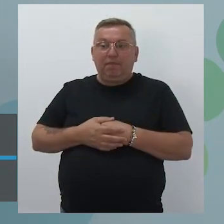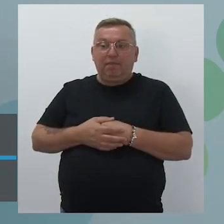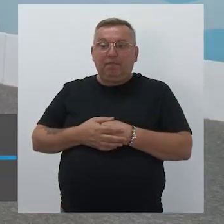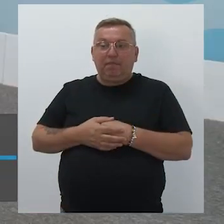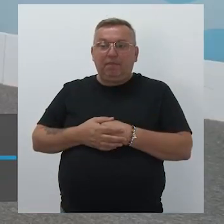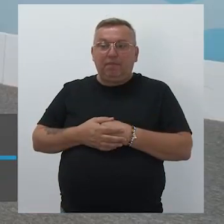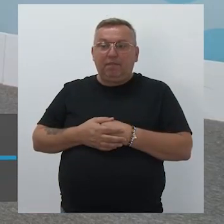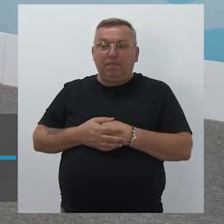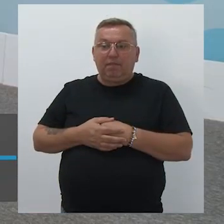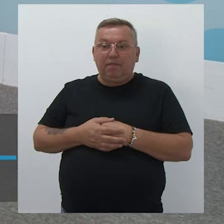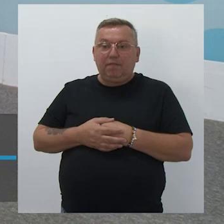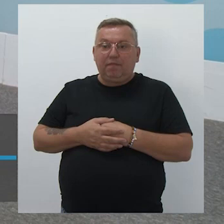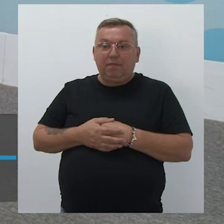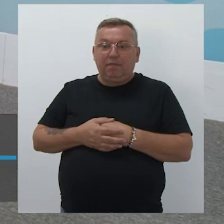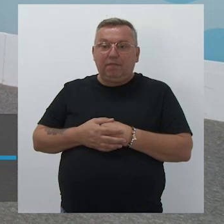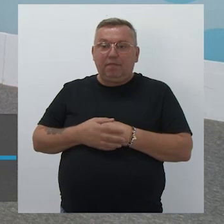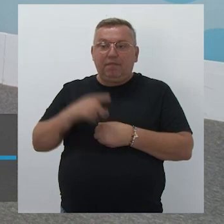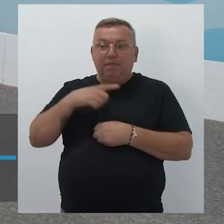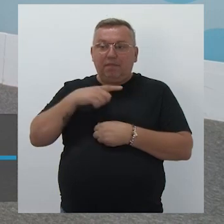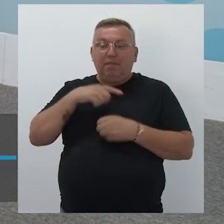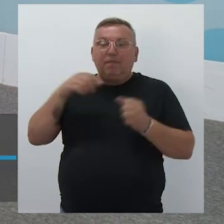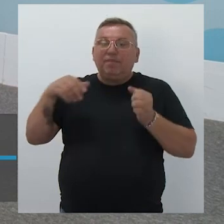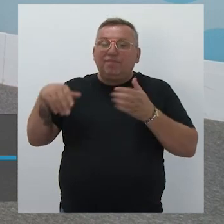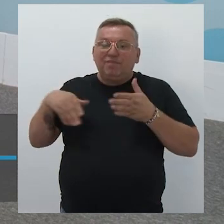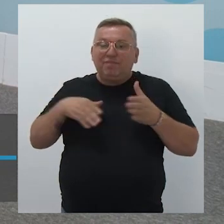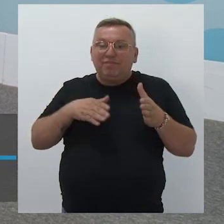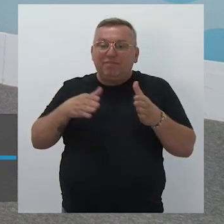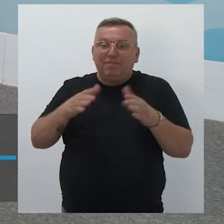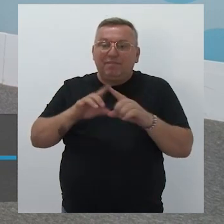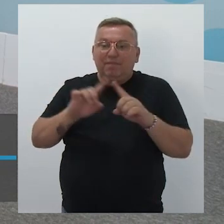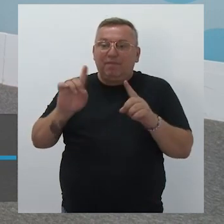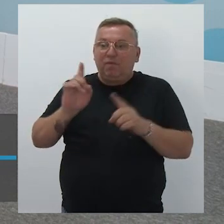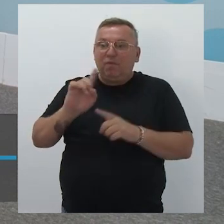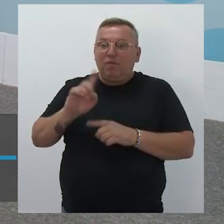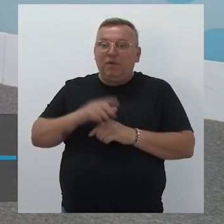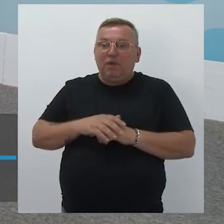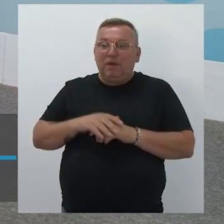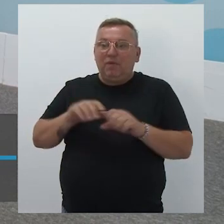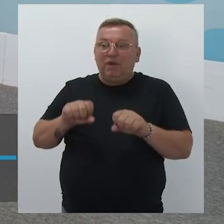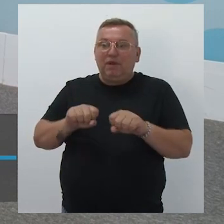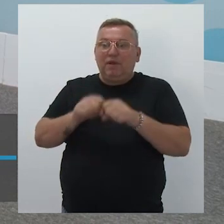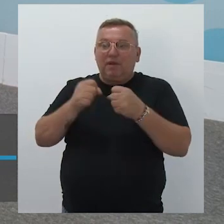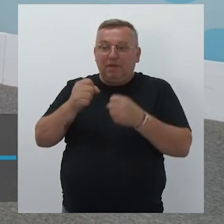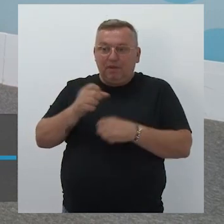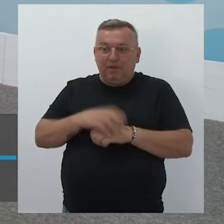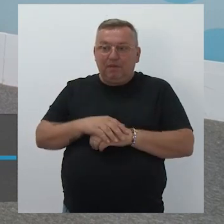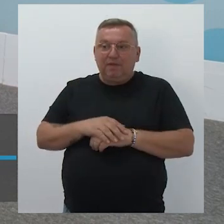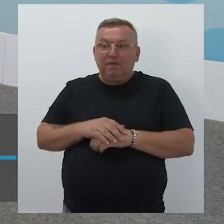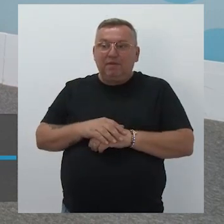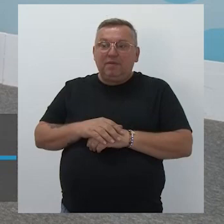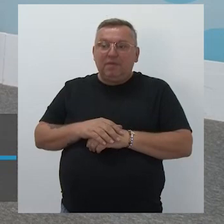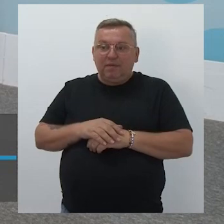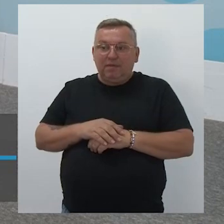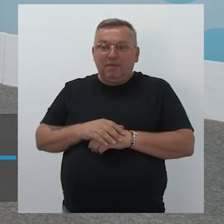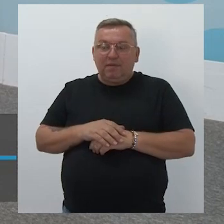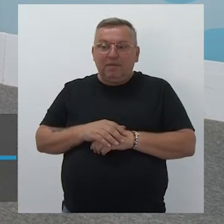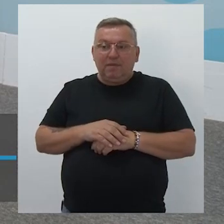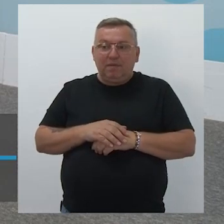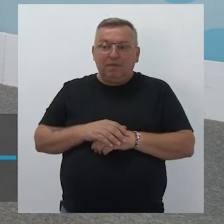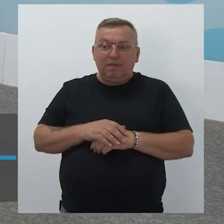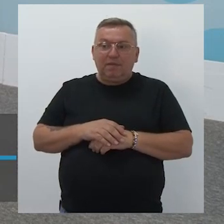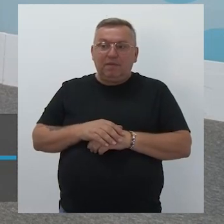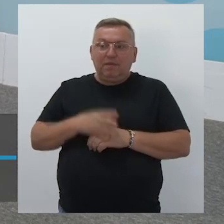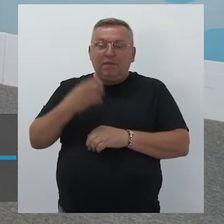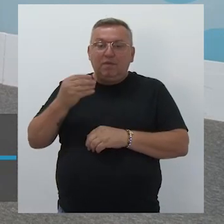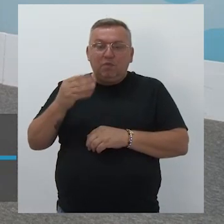Como que é o termo que a gente usa? Existe um percurso, né, que não é quebrado. Isso. É, que o pessoal...